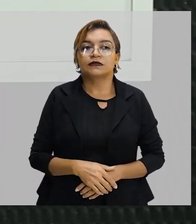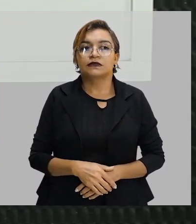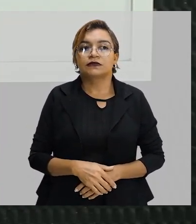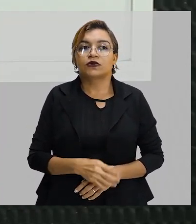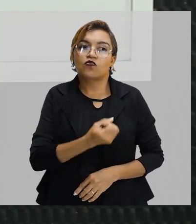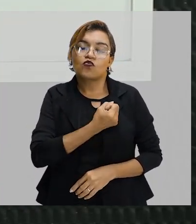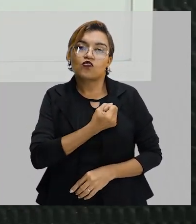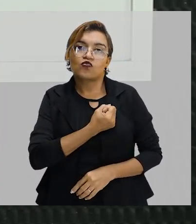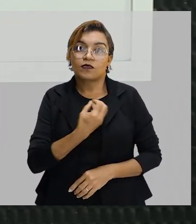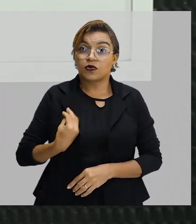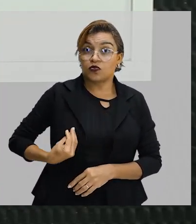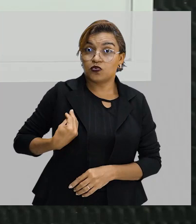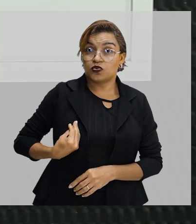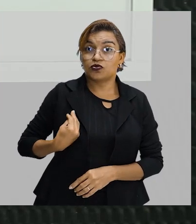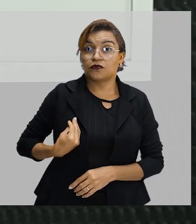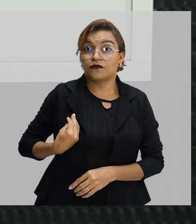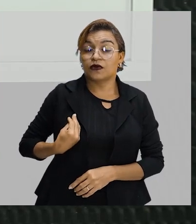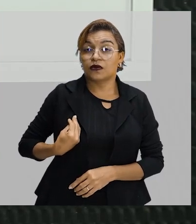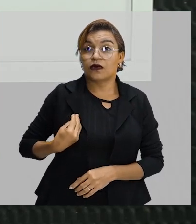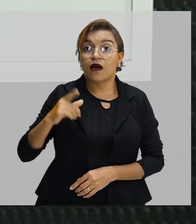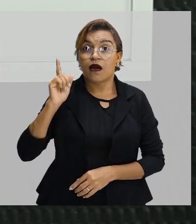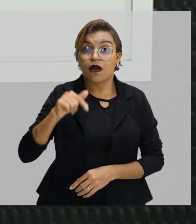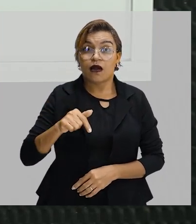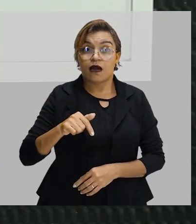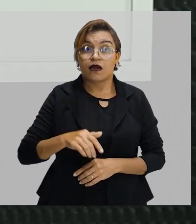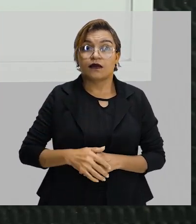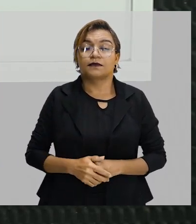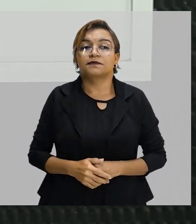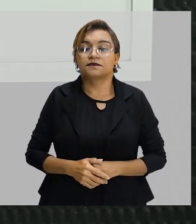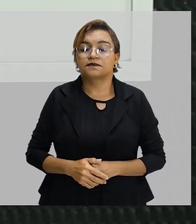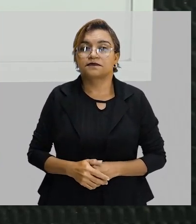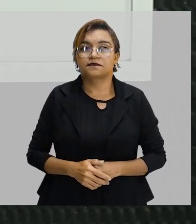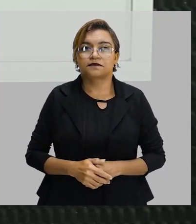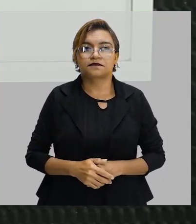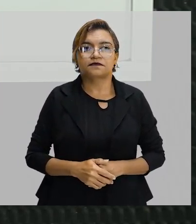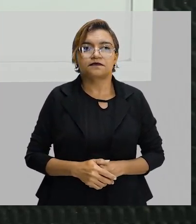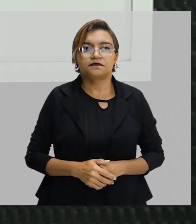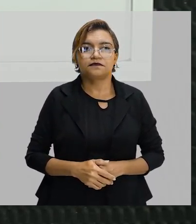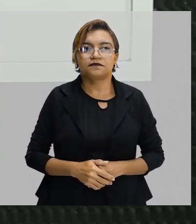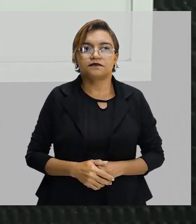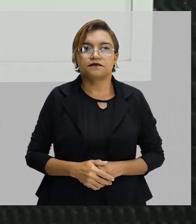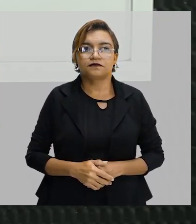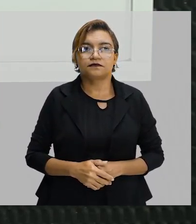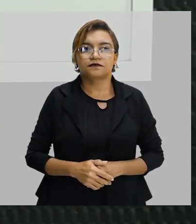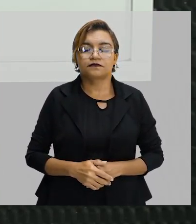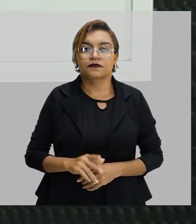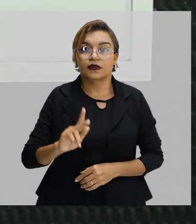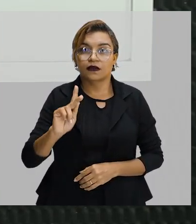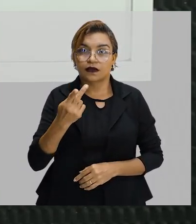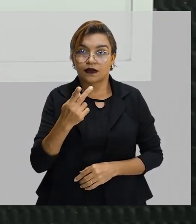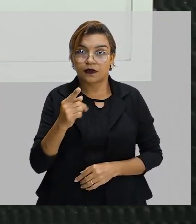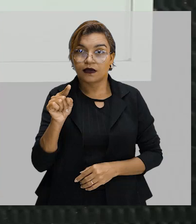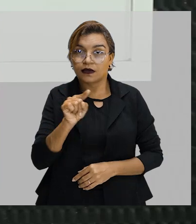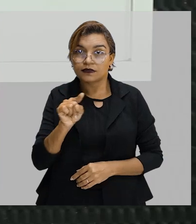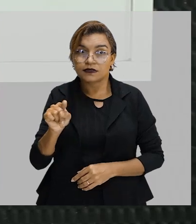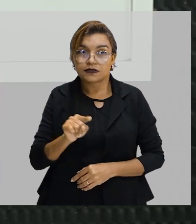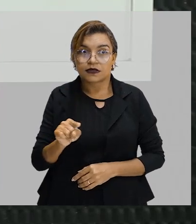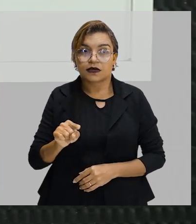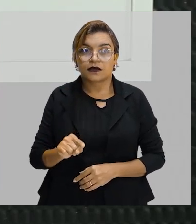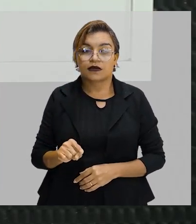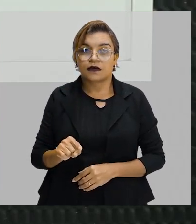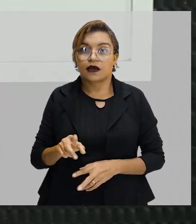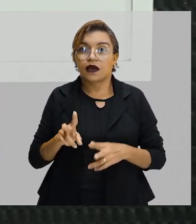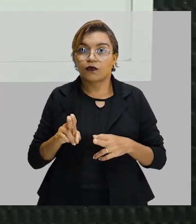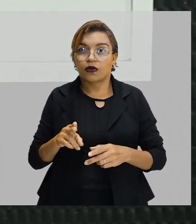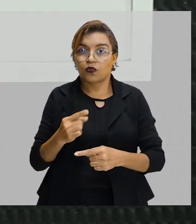frequência é o Hertz. Esse Hertz nada mais é do que 1 sobre o segundo, né?